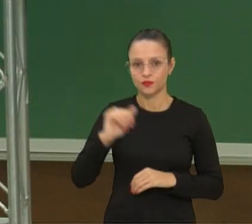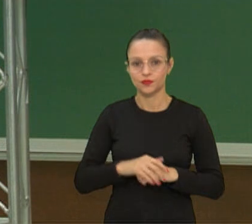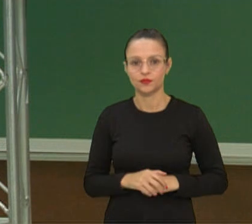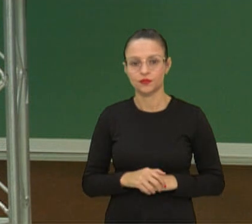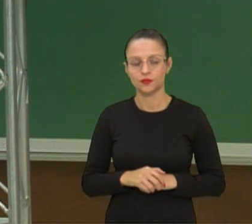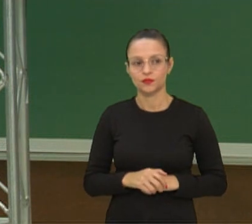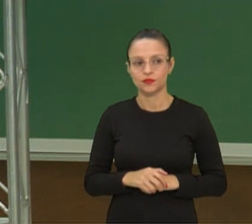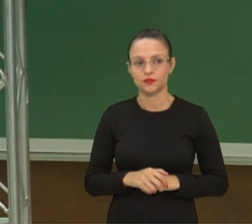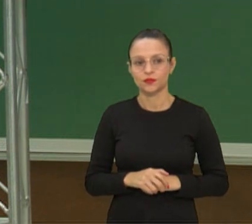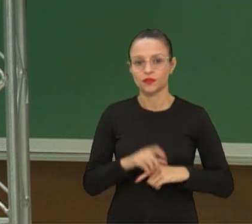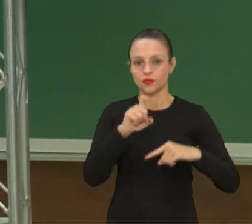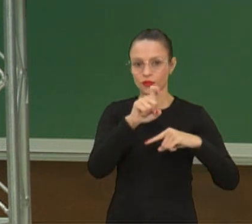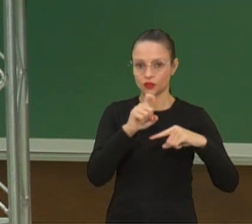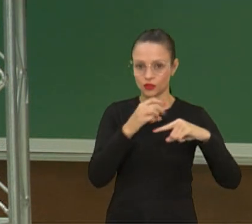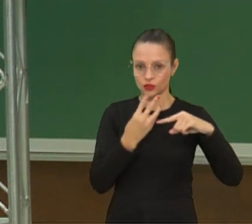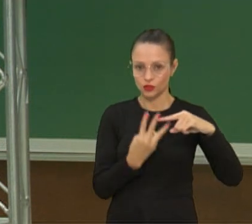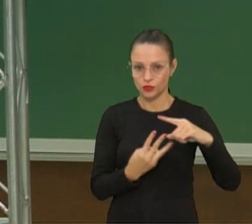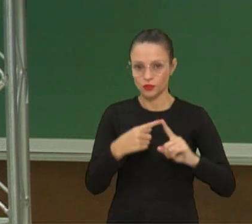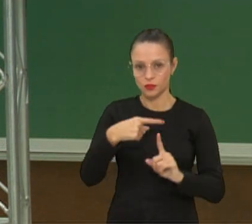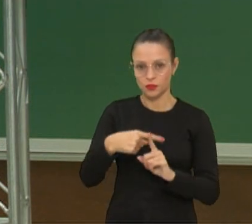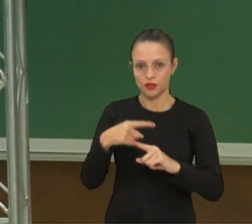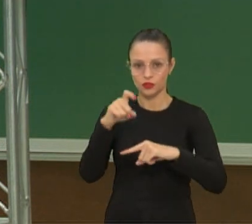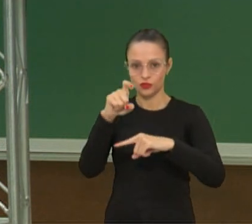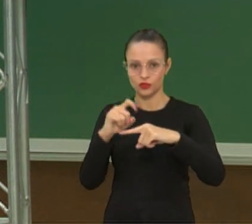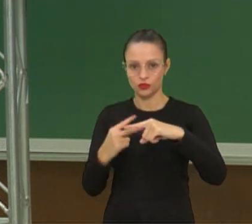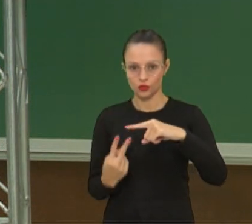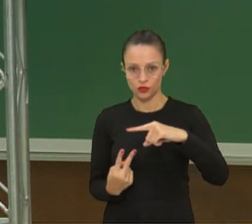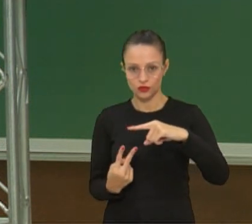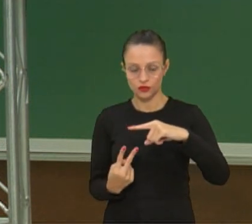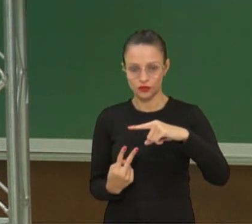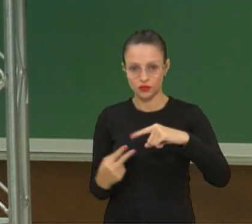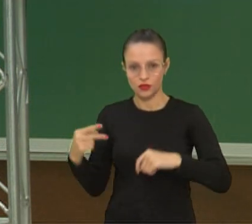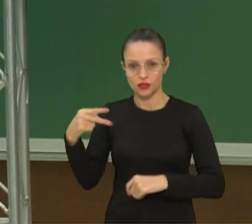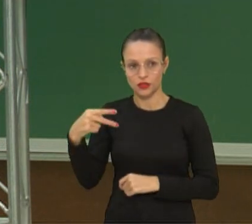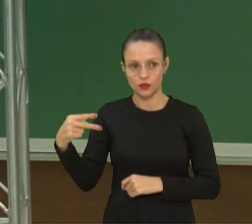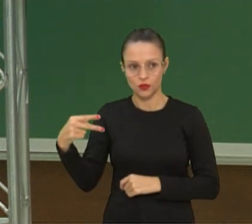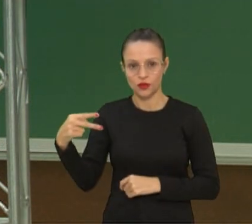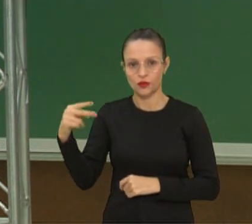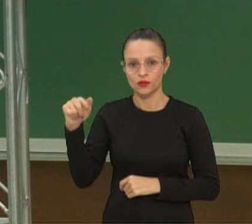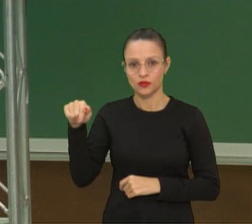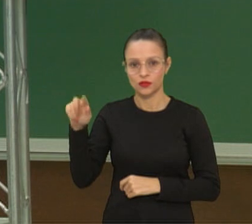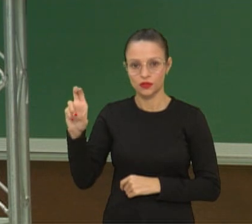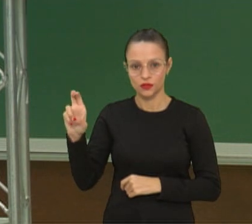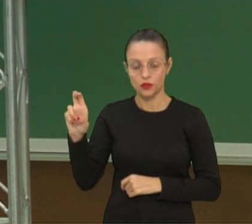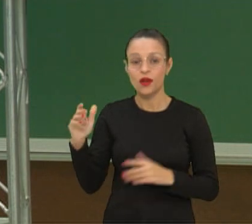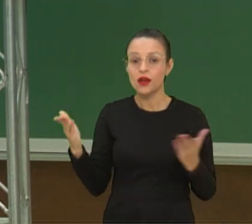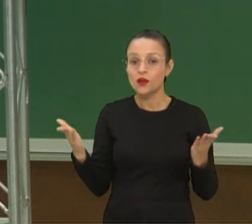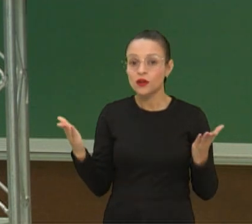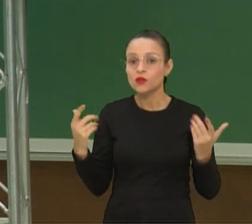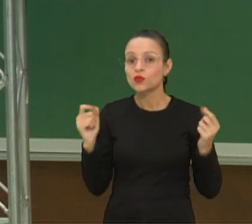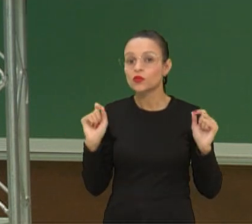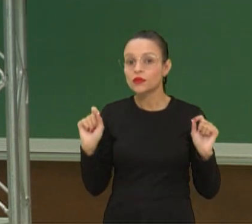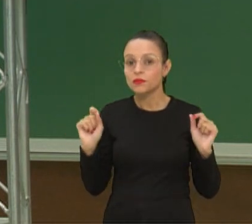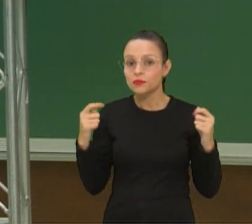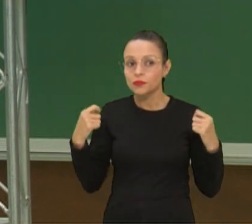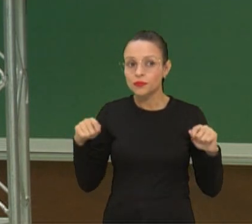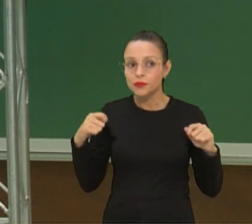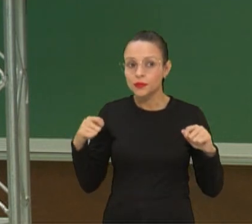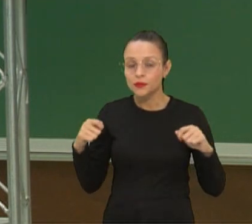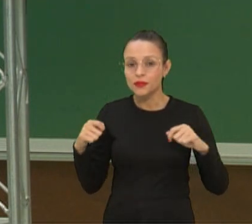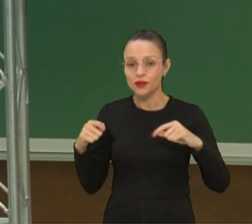tenho lá x sobre 3 mais x sobre 2 igual a 75. Vou tirar MMC, vou primeiro colocar o 1